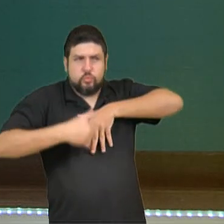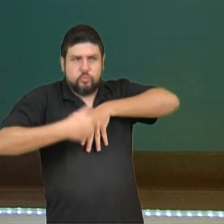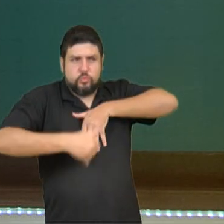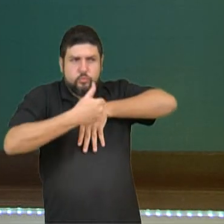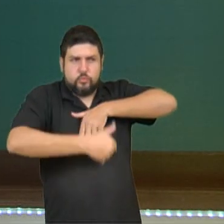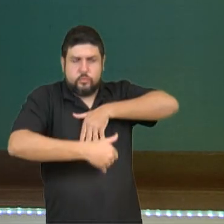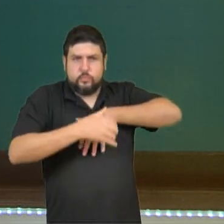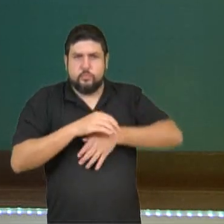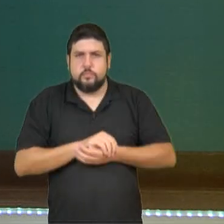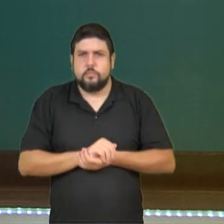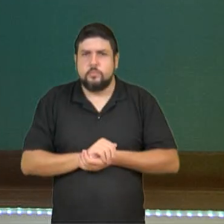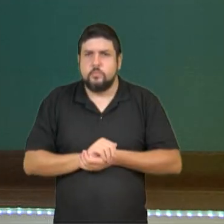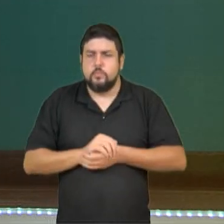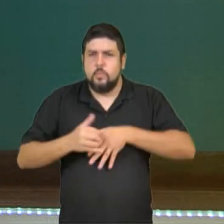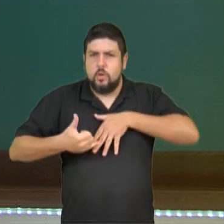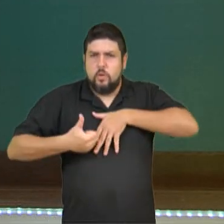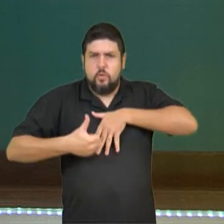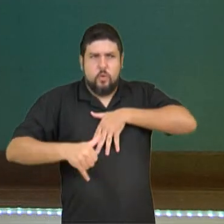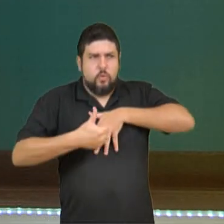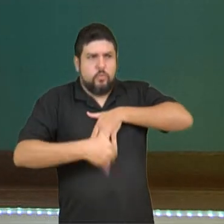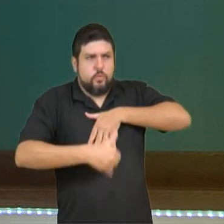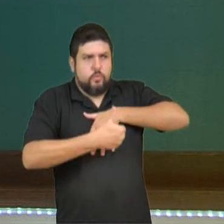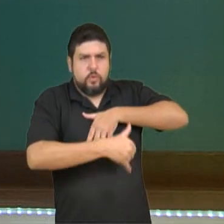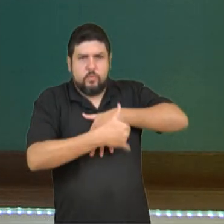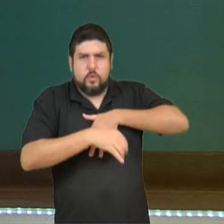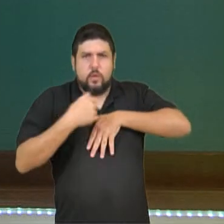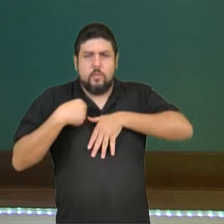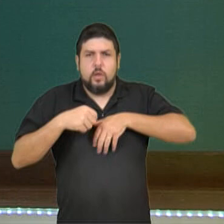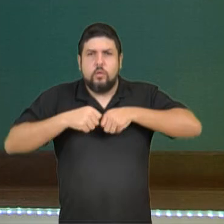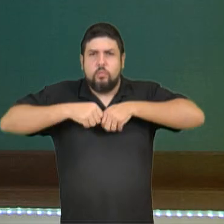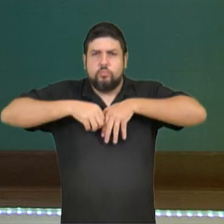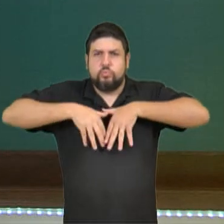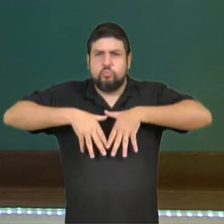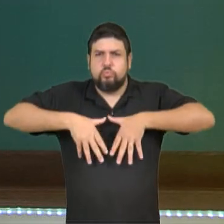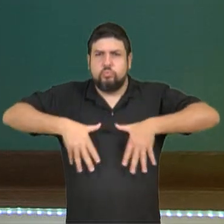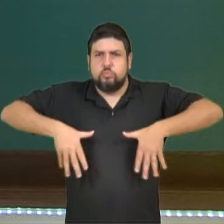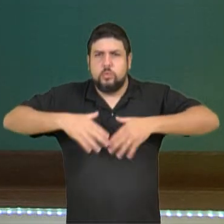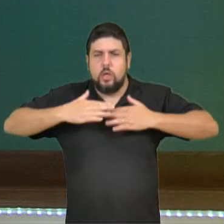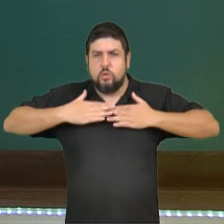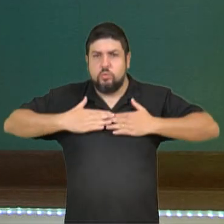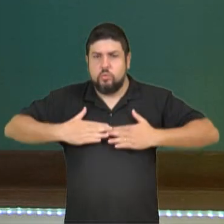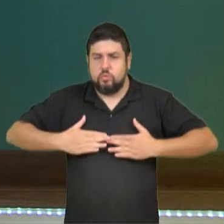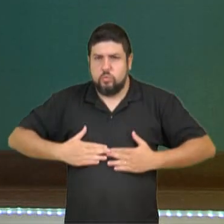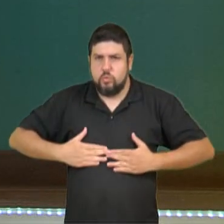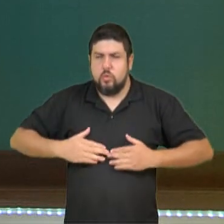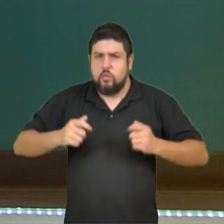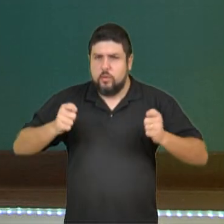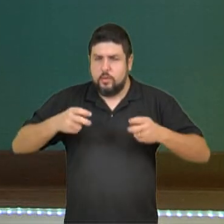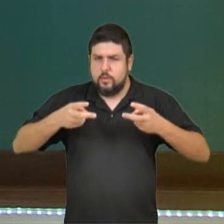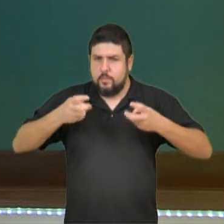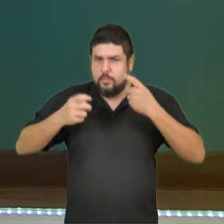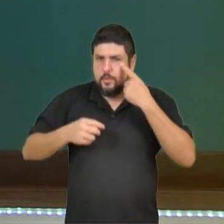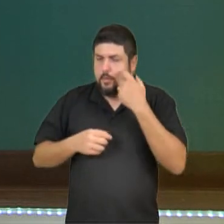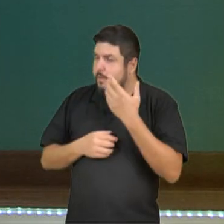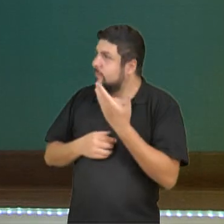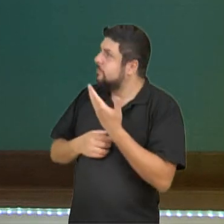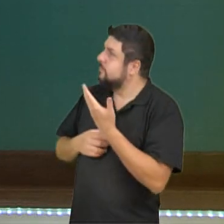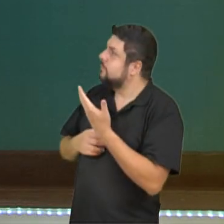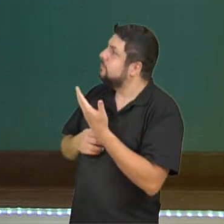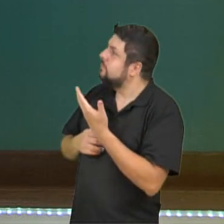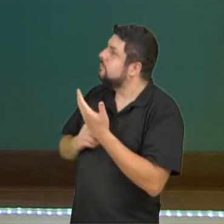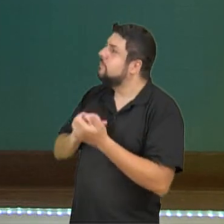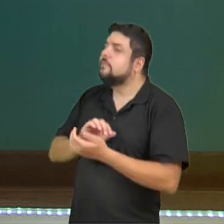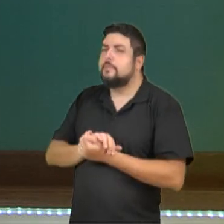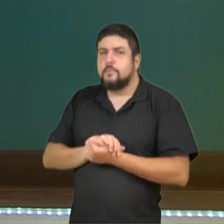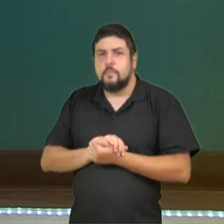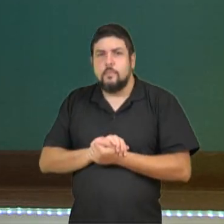sistema linfático, ele está distribuído pelo nosso corpo todo, como a gente consegue perceber na imagem, e ele é